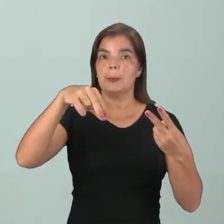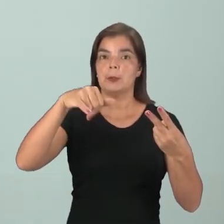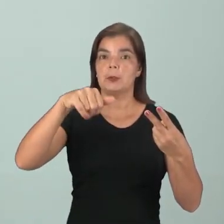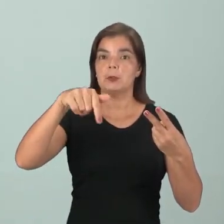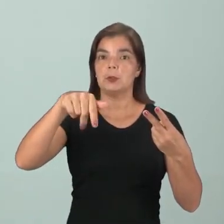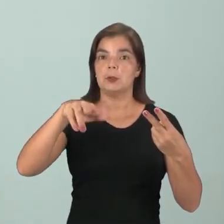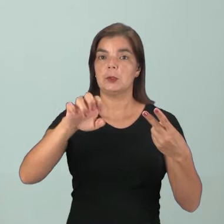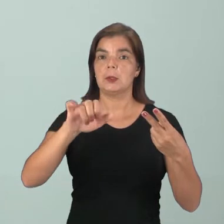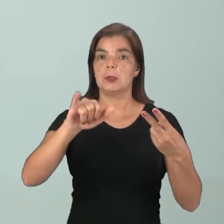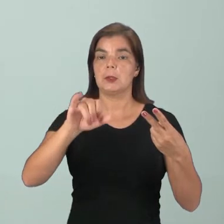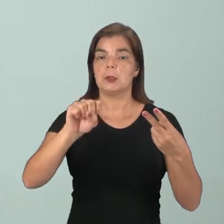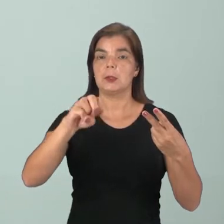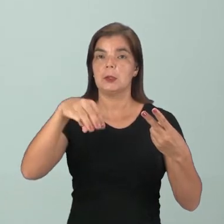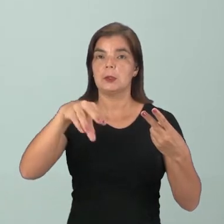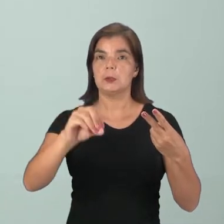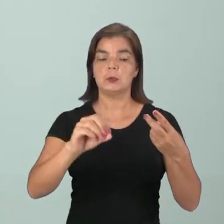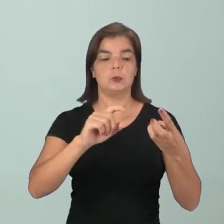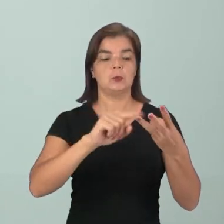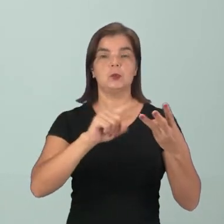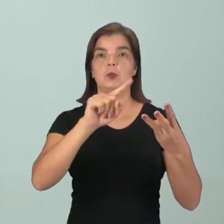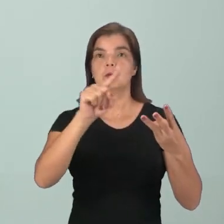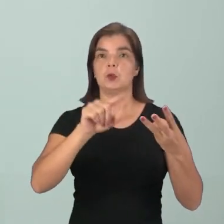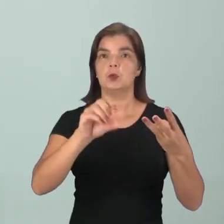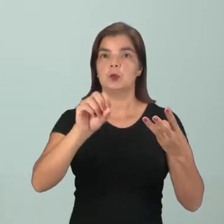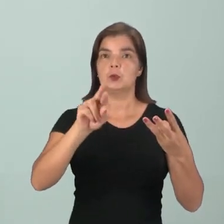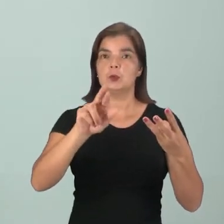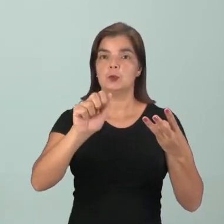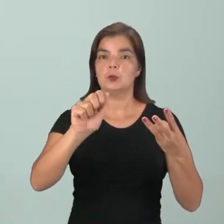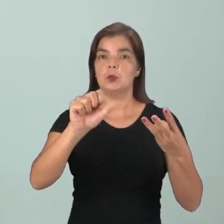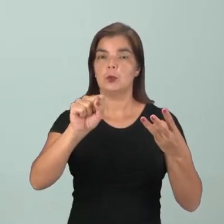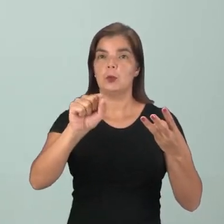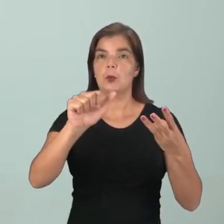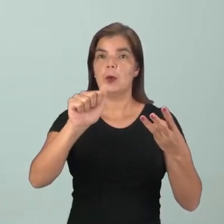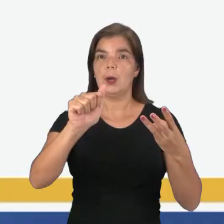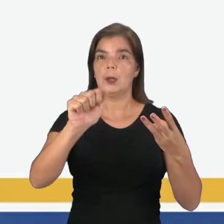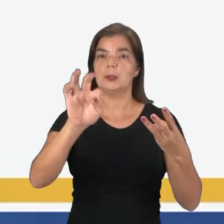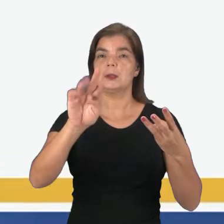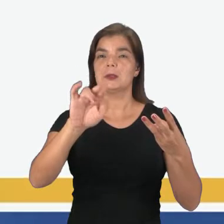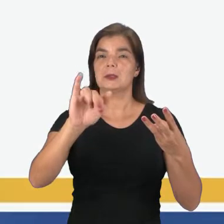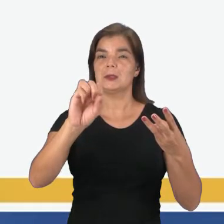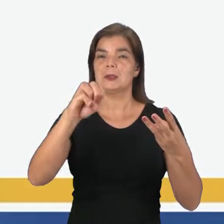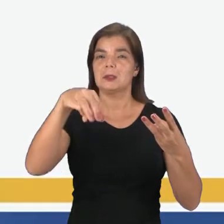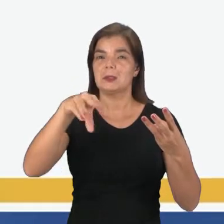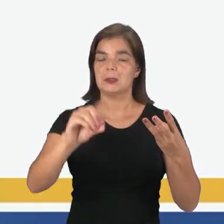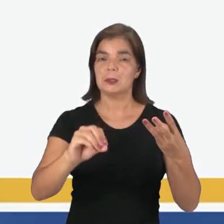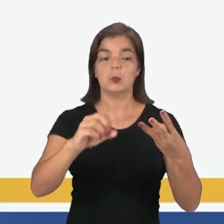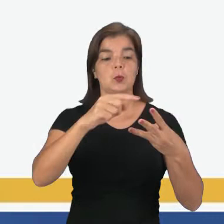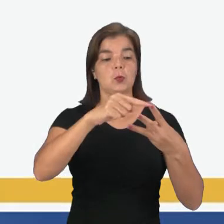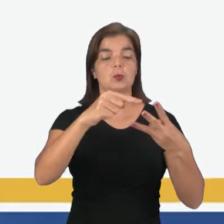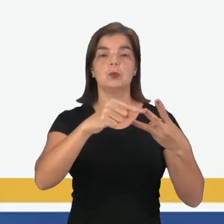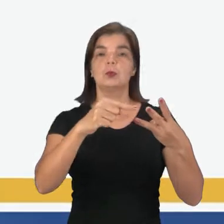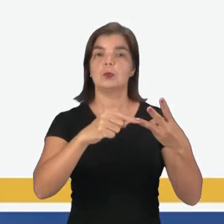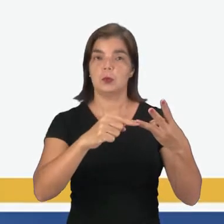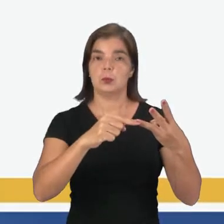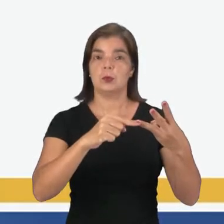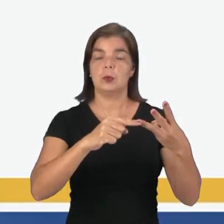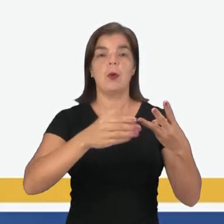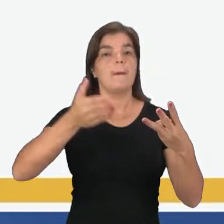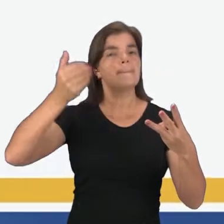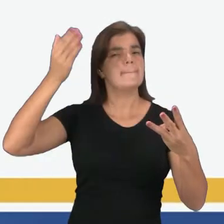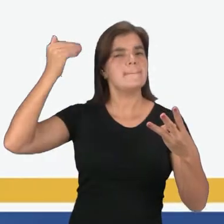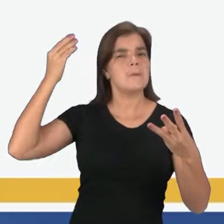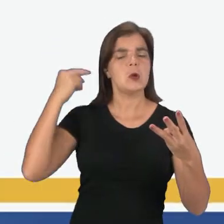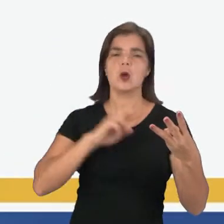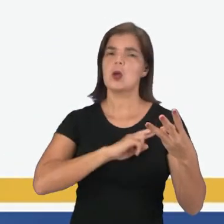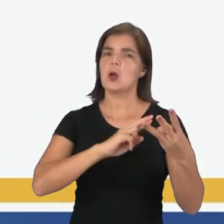o maniqueísmo, depois a gente vai ver o que é isso, e o zoroastrismo. Essas duas religiões são religiões da